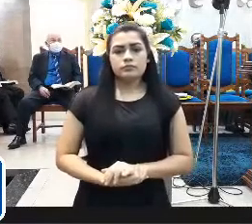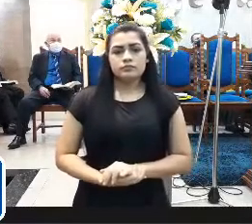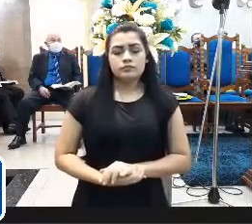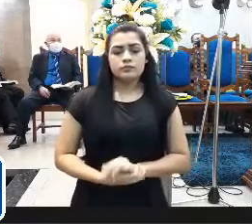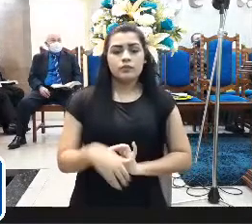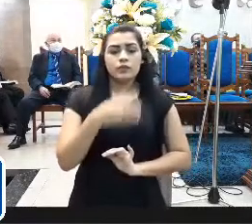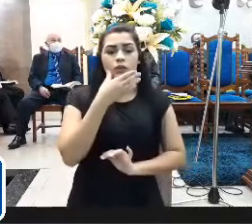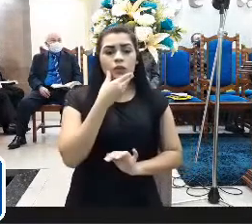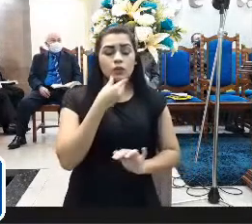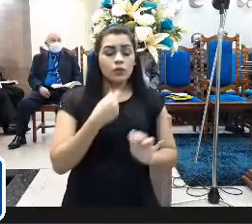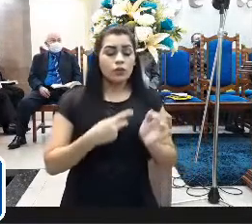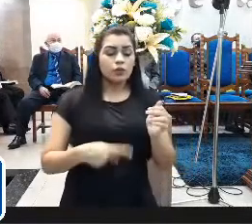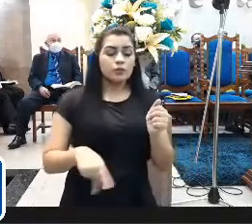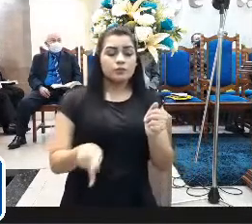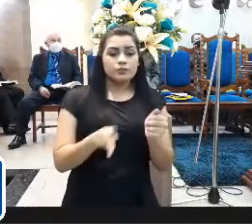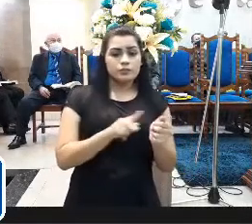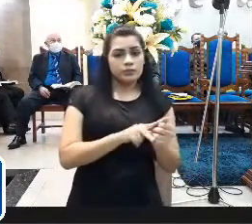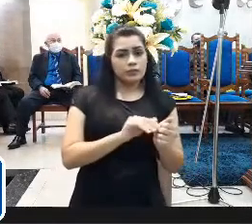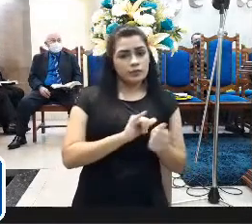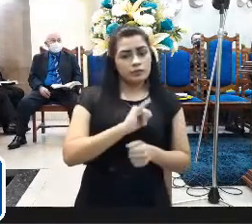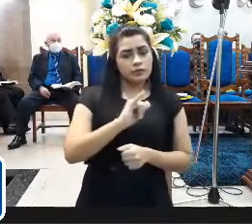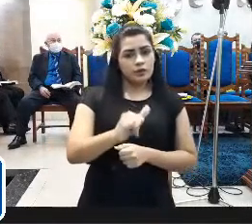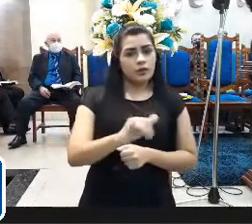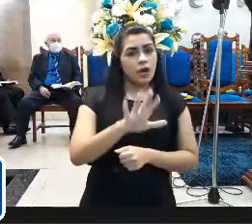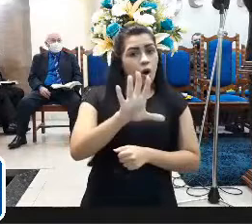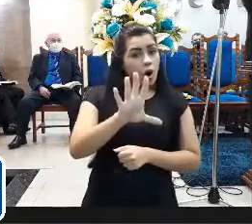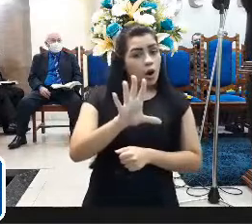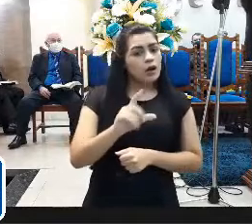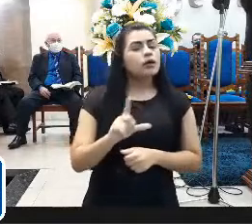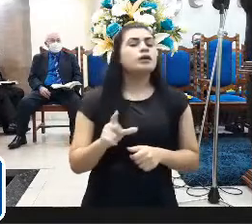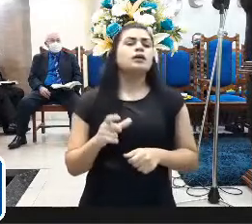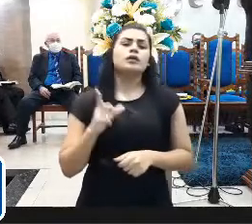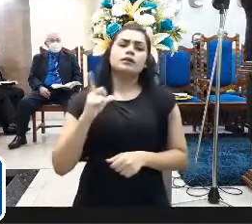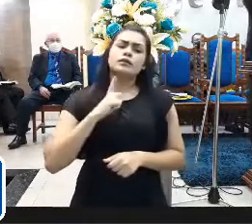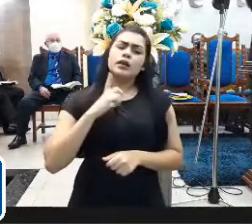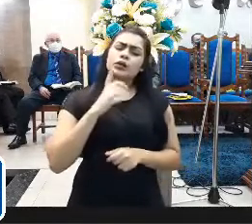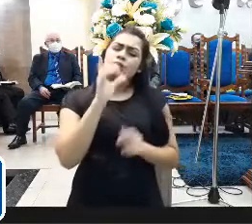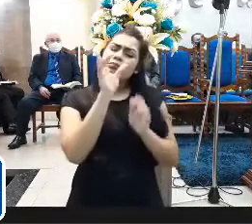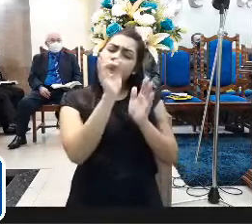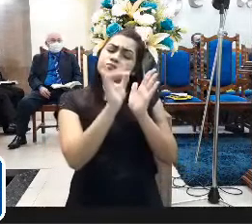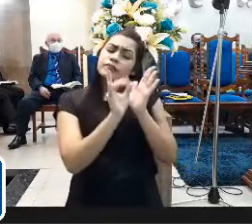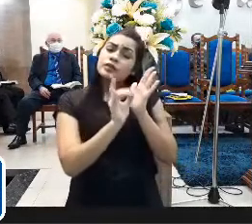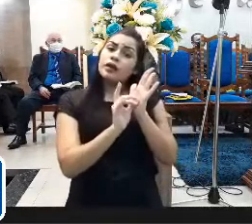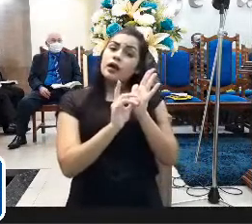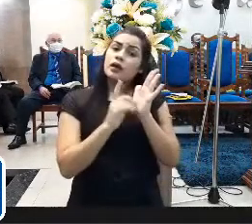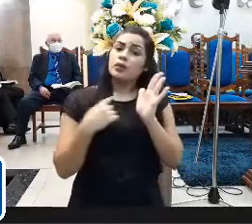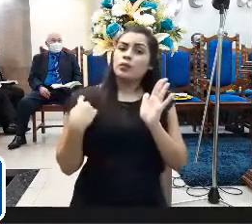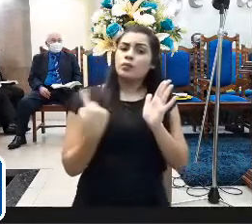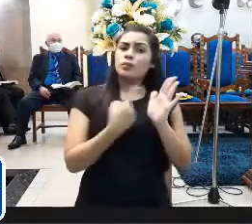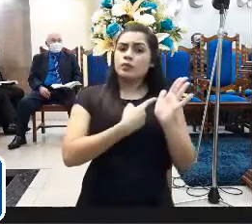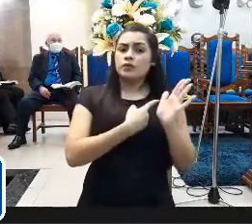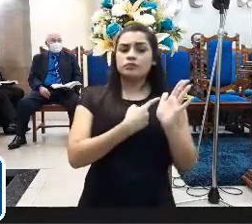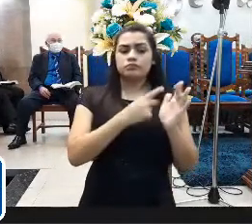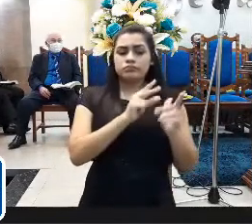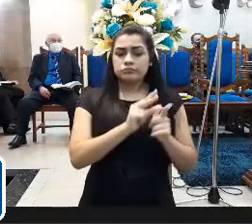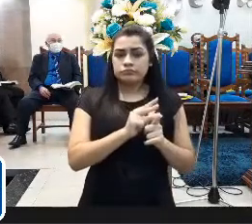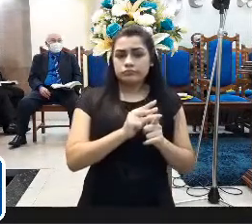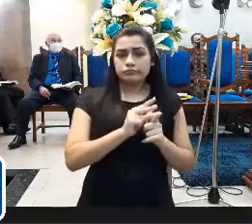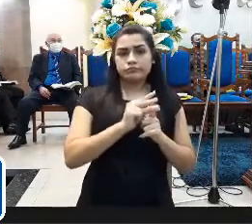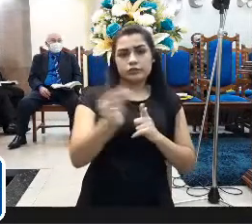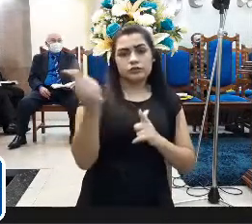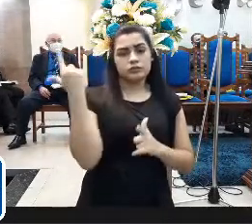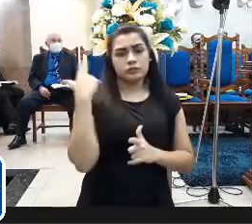Pedro disse, olha, agora só tem um detalhe. Para a gente vencer essa jornada, para a gente vencer essa caminhada, cinja